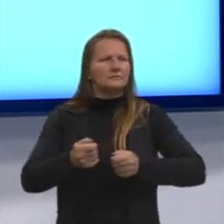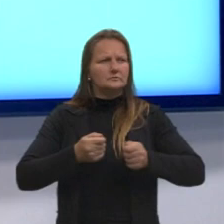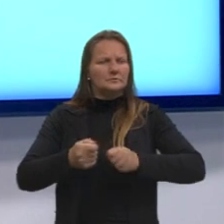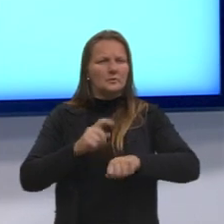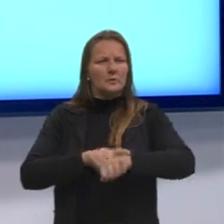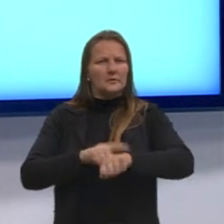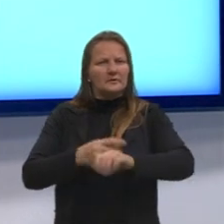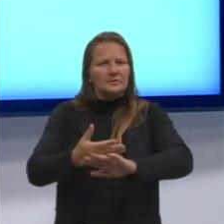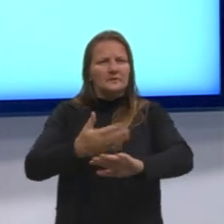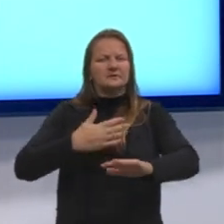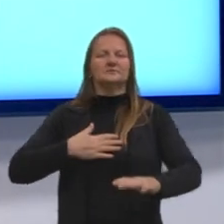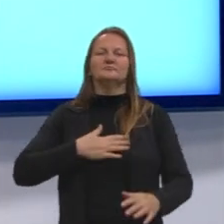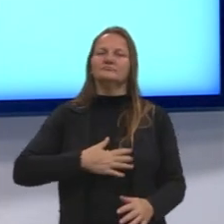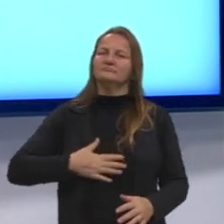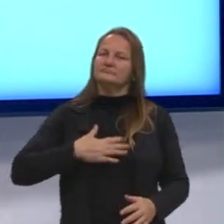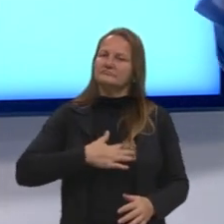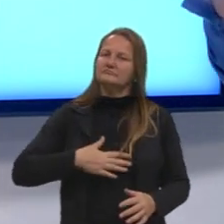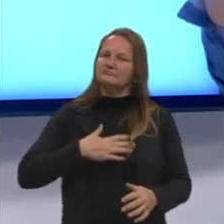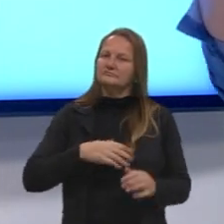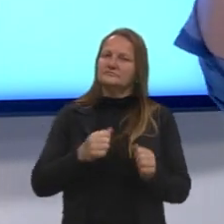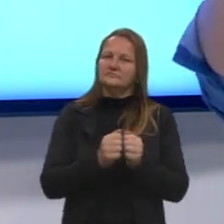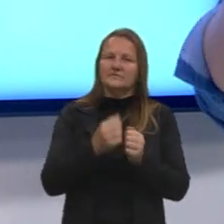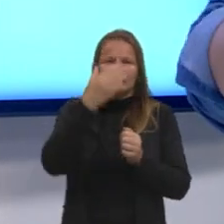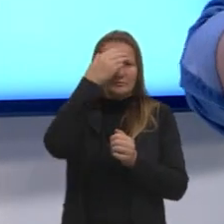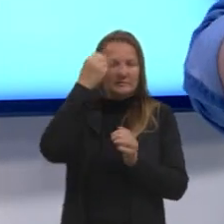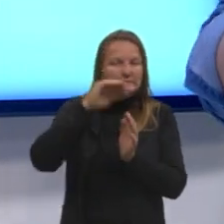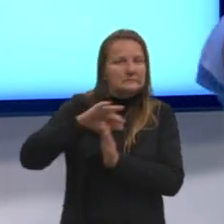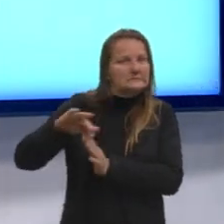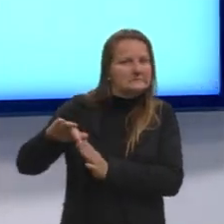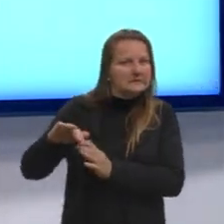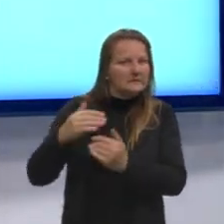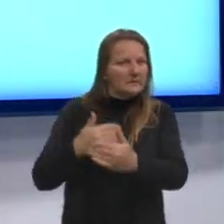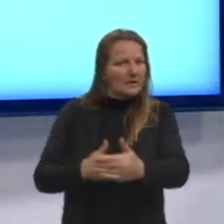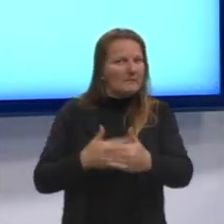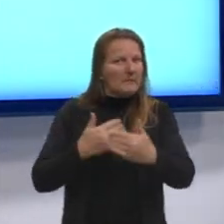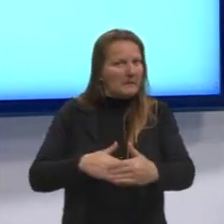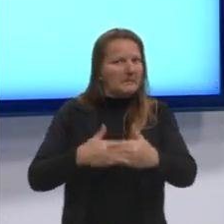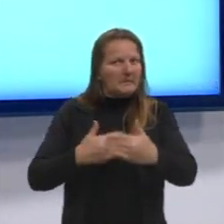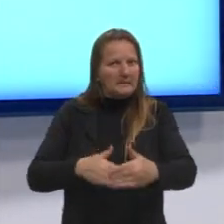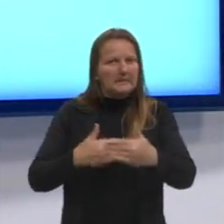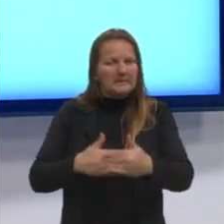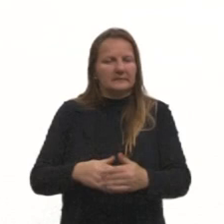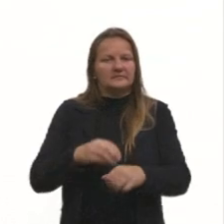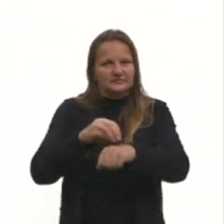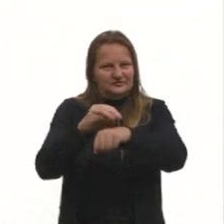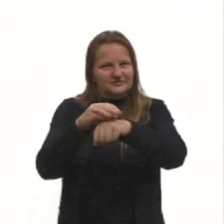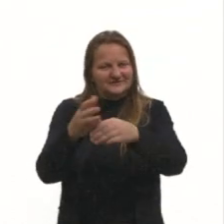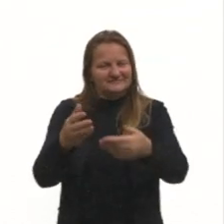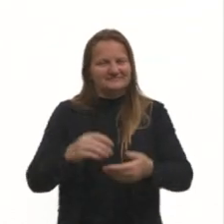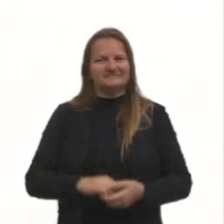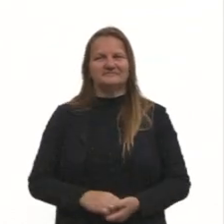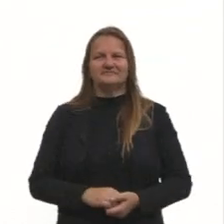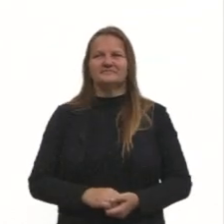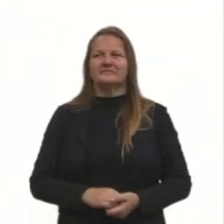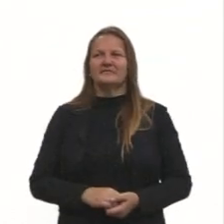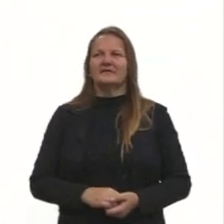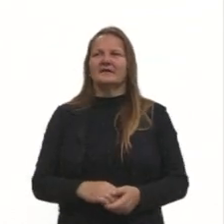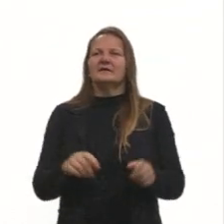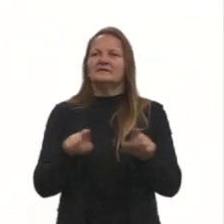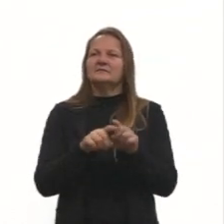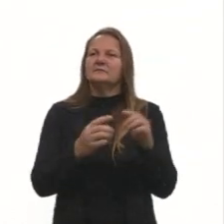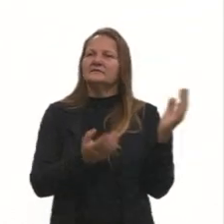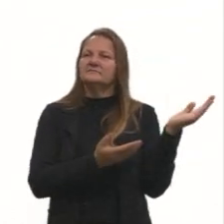momentos também de prazer né esquecer um pouco aí das provas então é uma dica e já para vocês e nós temos aqui